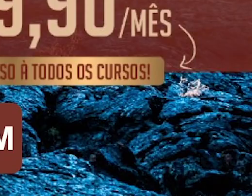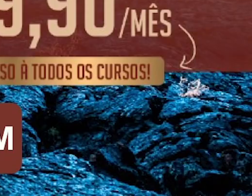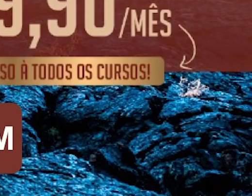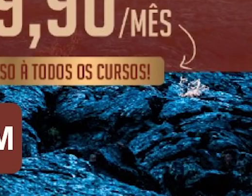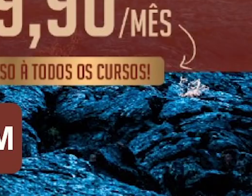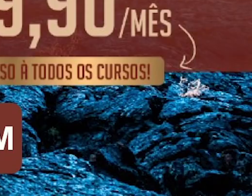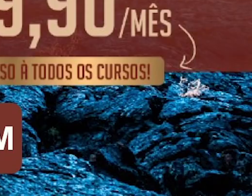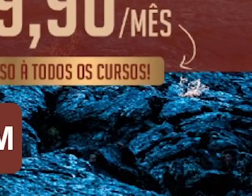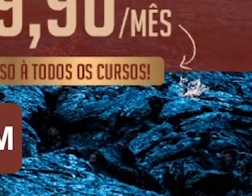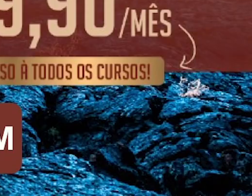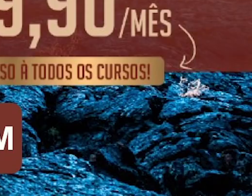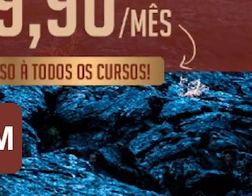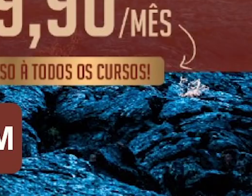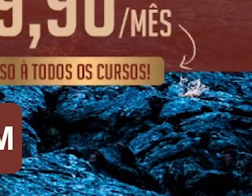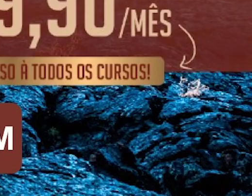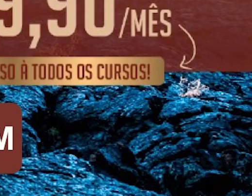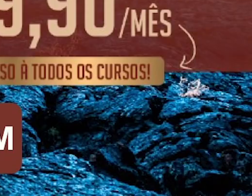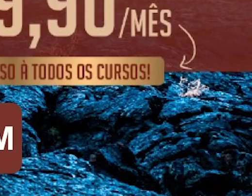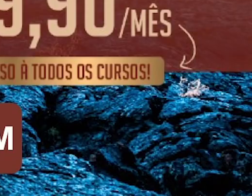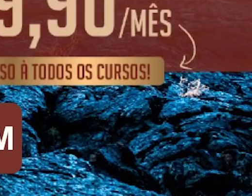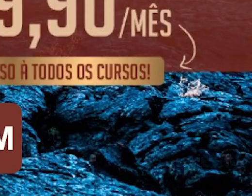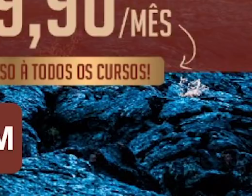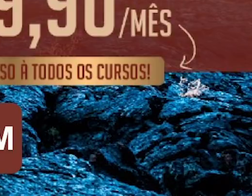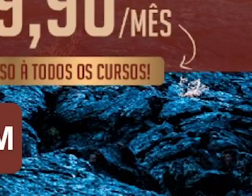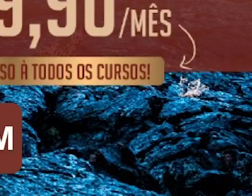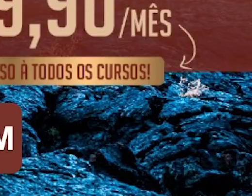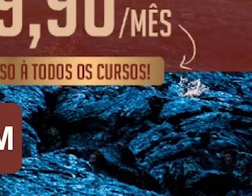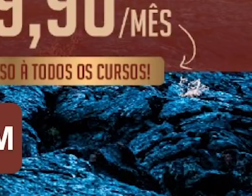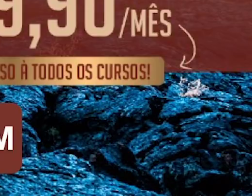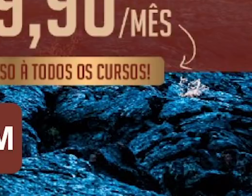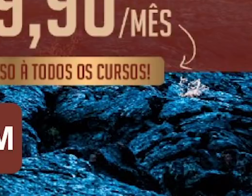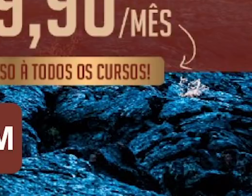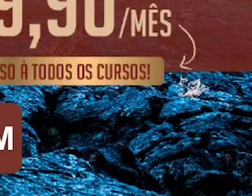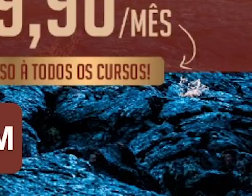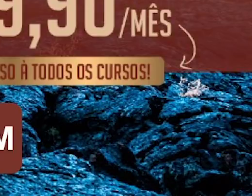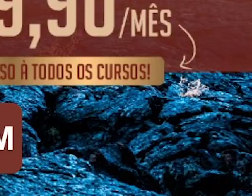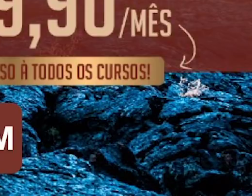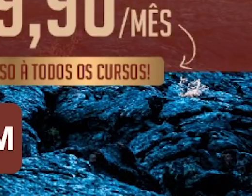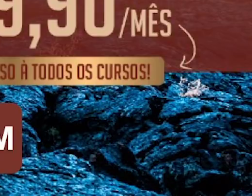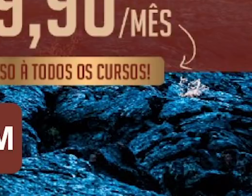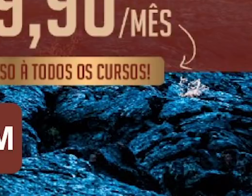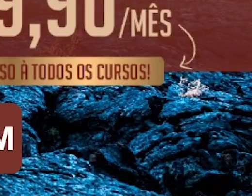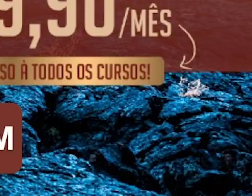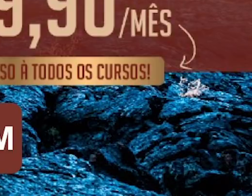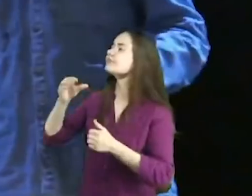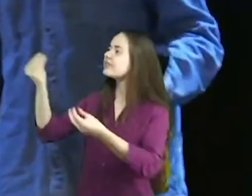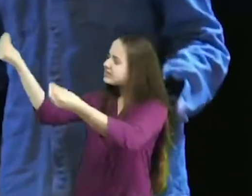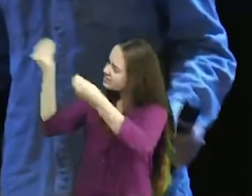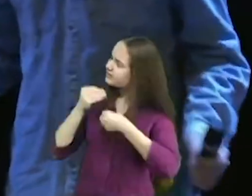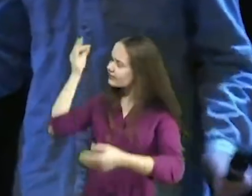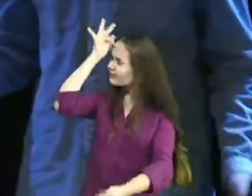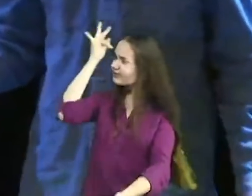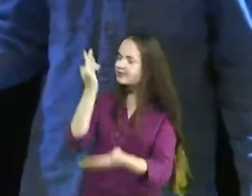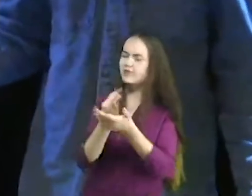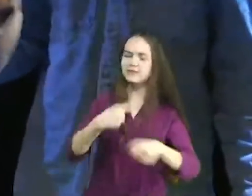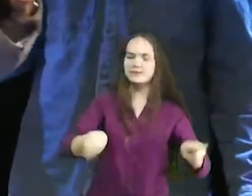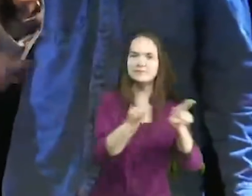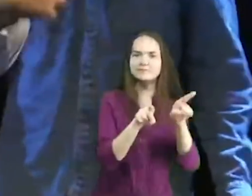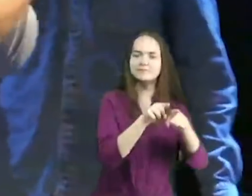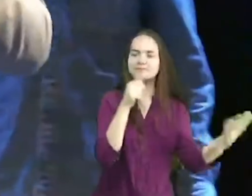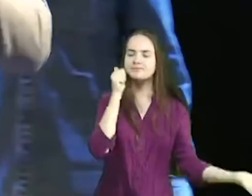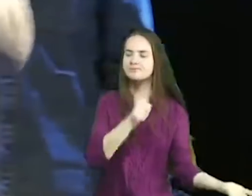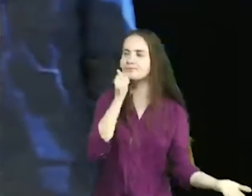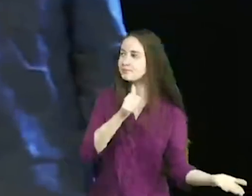forja o teu caráter em nós, coloque em nós essa mesma fé, coloque em nós essa